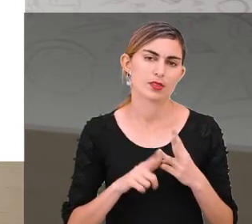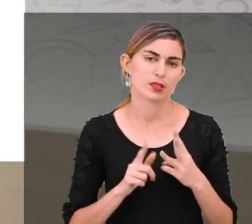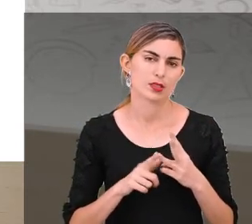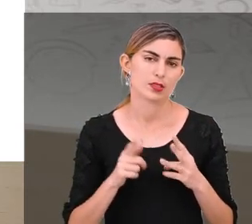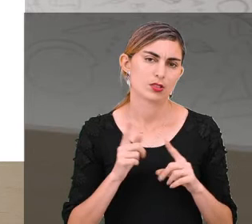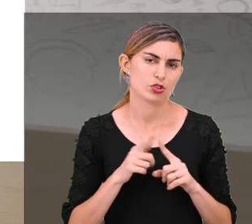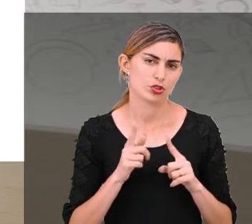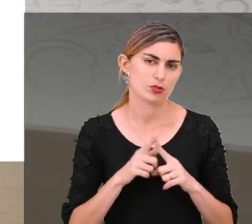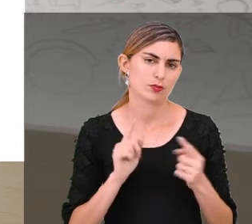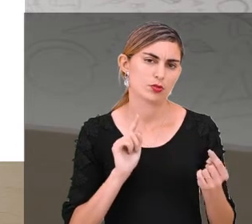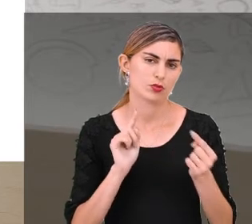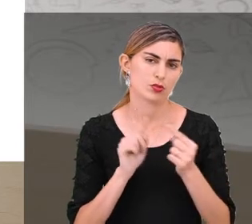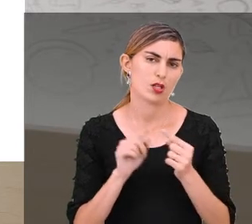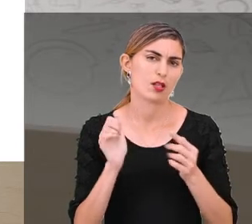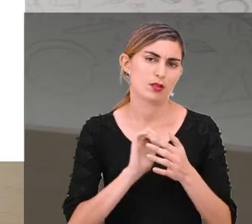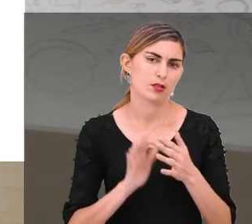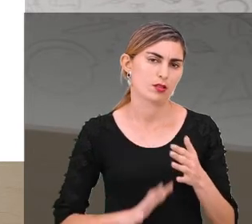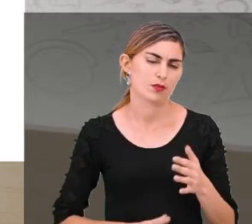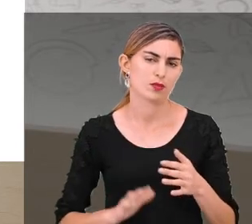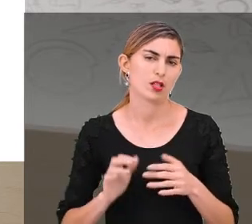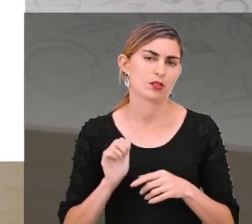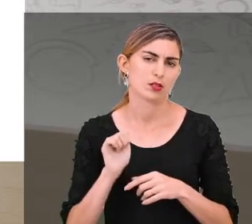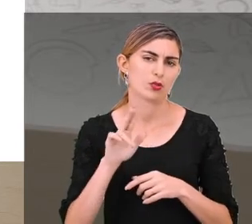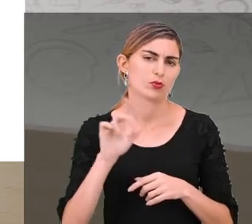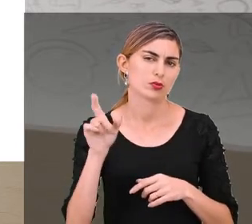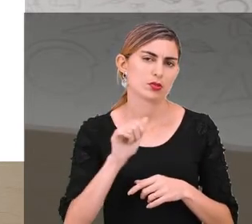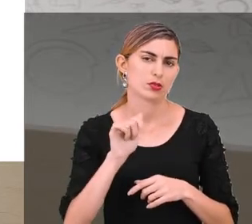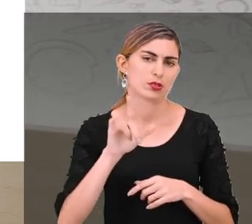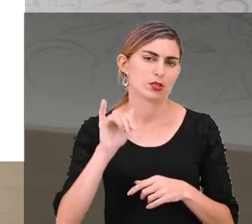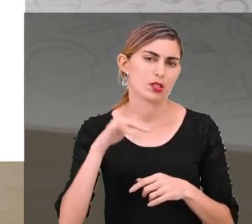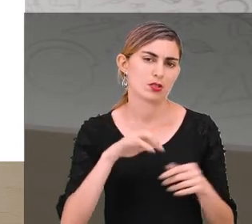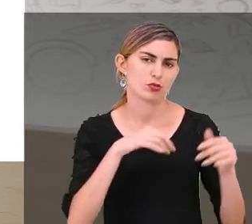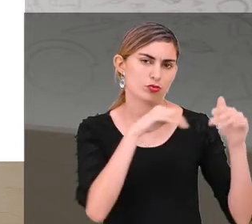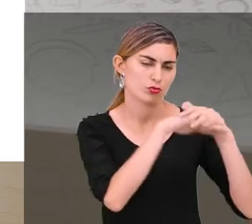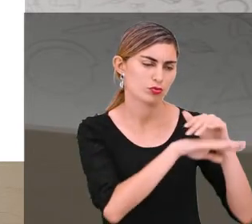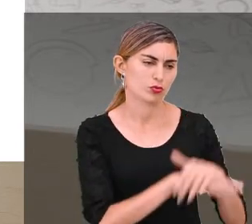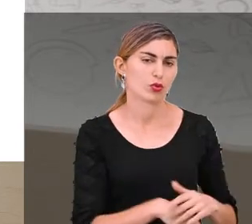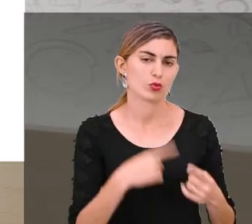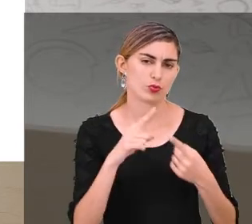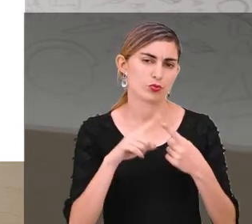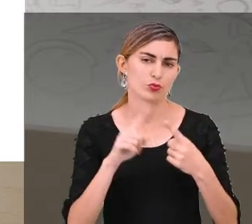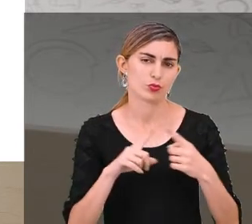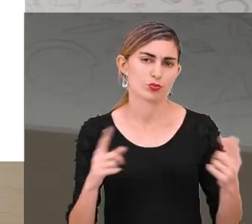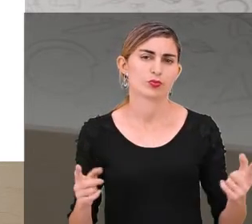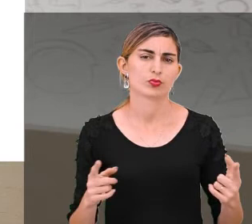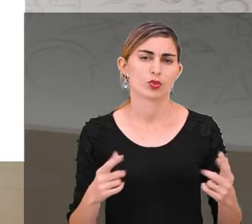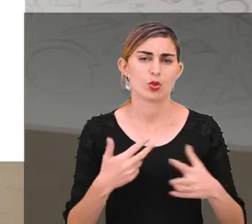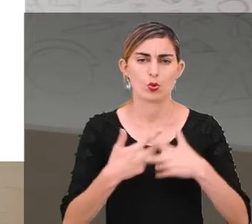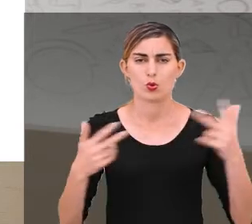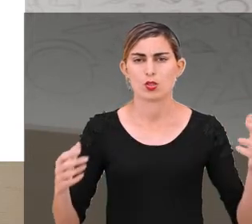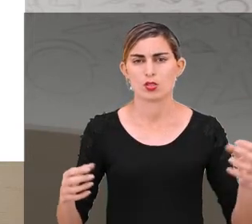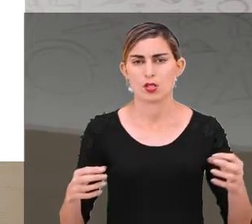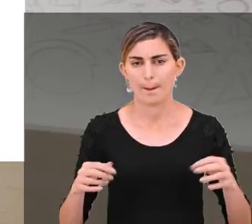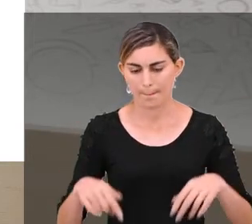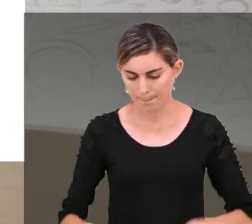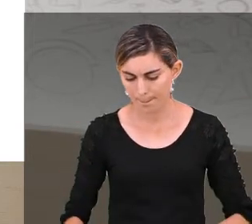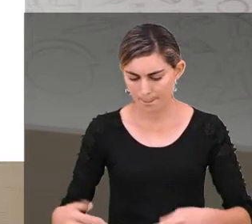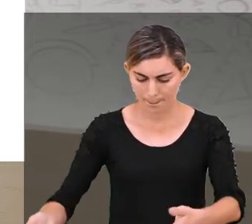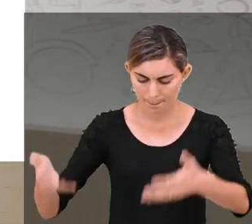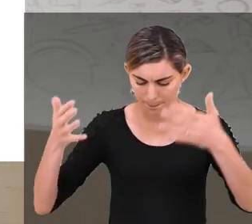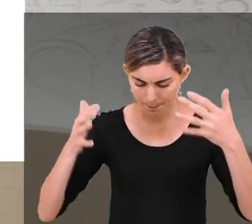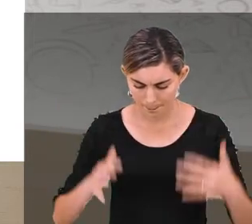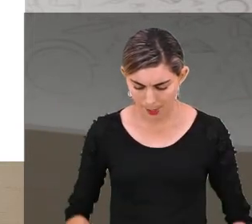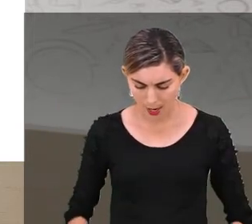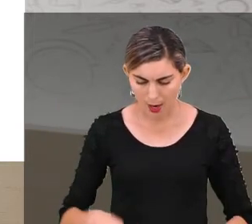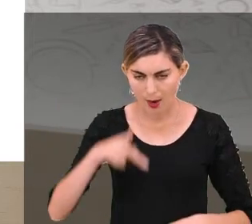fatores de riscos associados à atividade do auxiliar de estoque. Uma é o impacto de objeto nos pés, ou